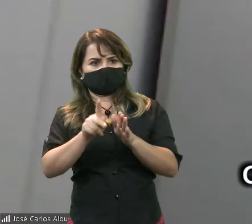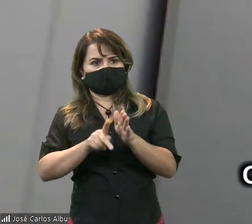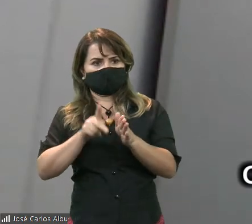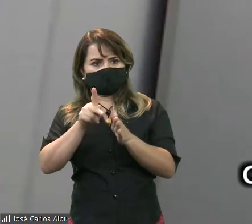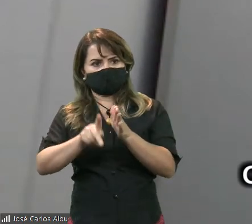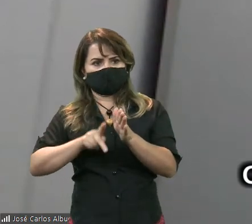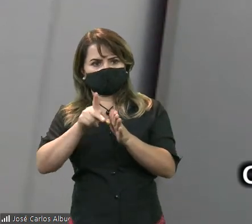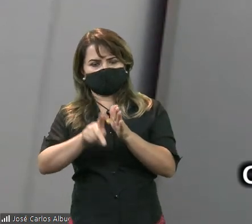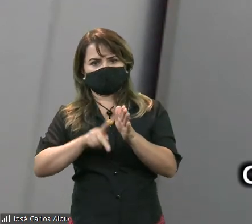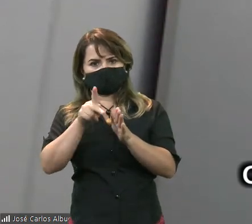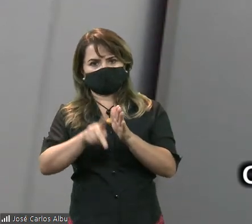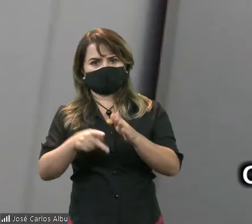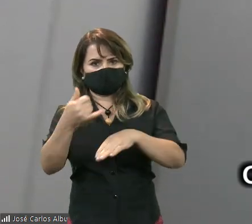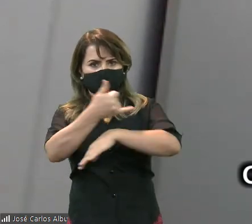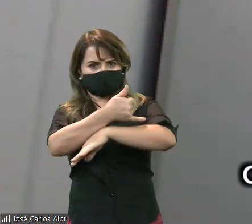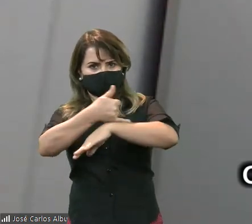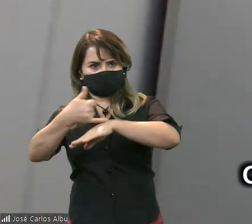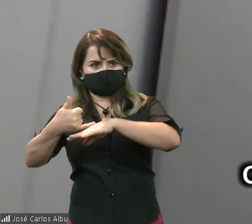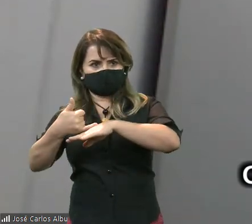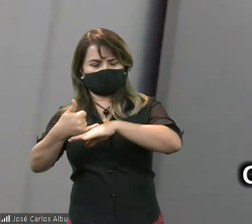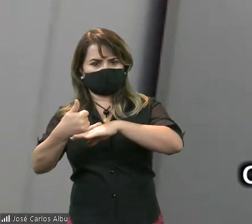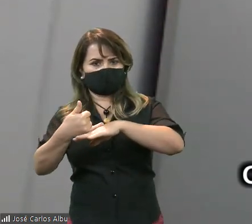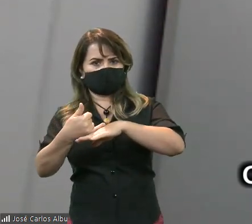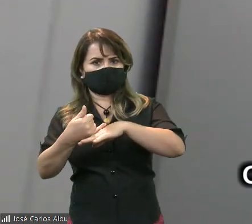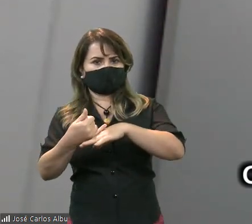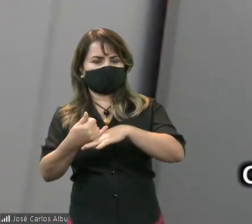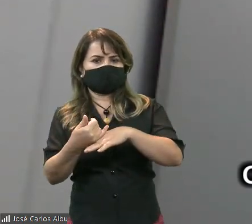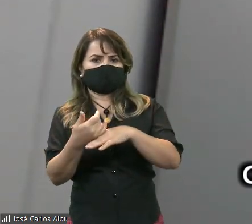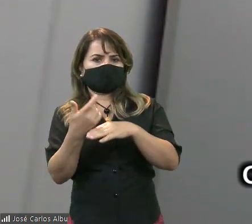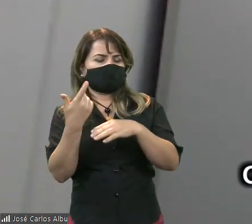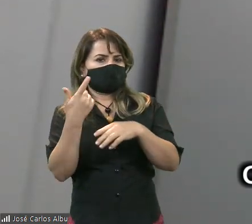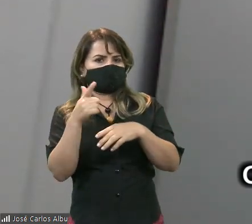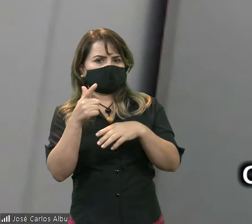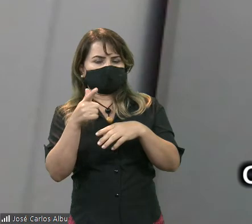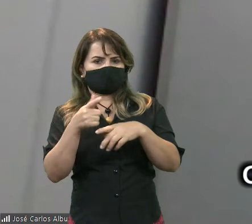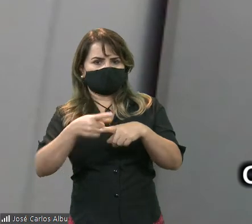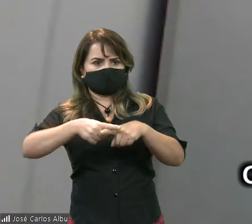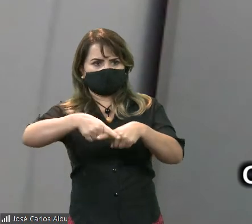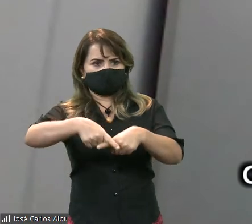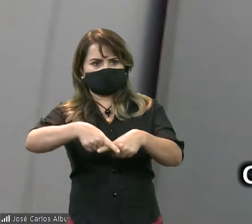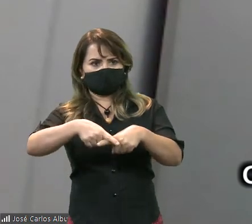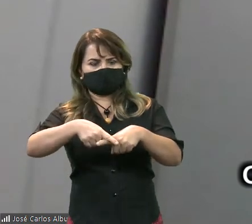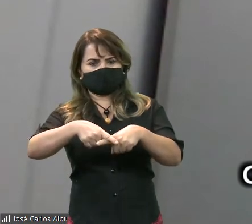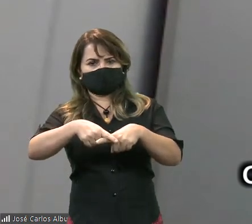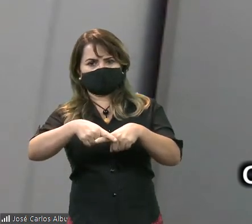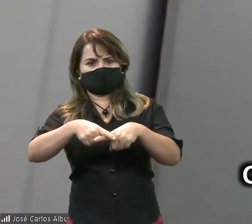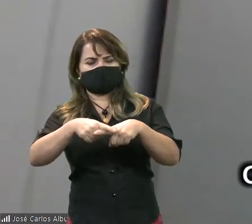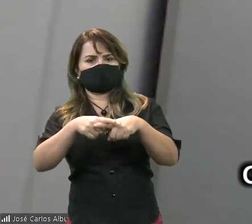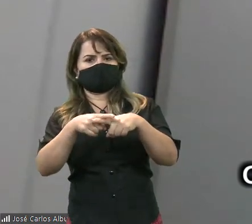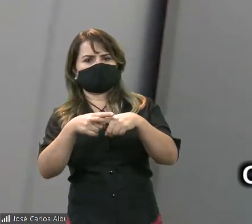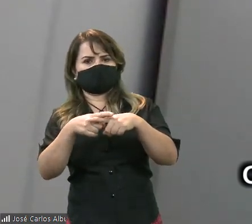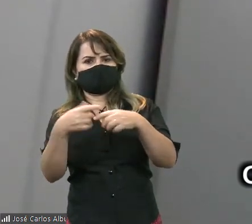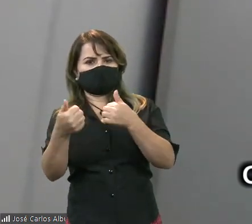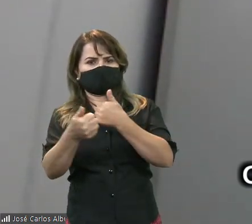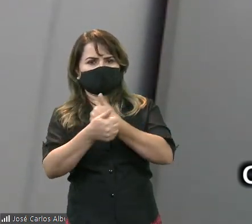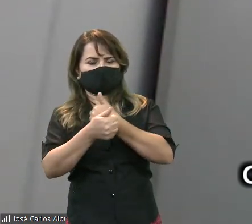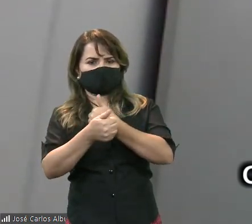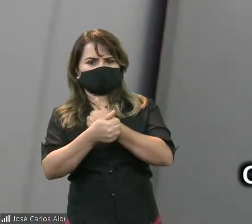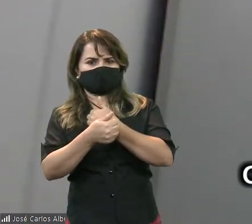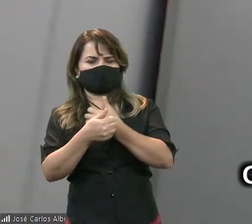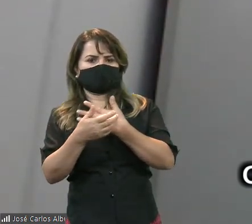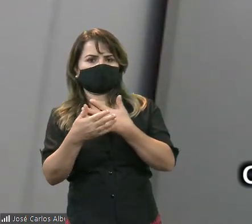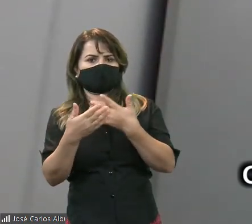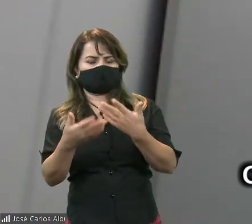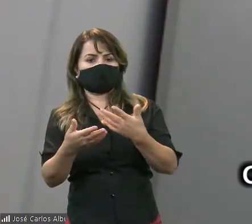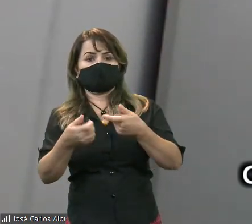nos trilhos não tem os cruzamentos dos veículos. Essa ciclovia vai ser colocada